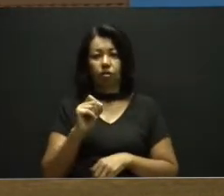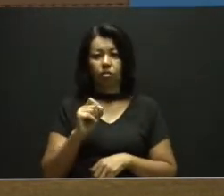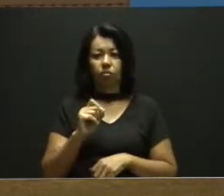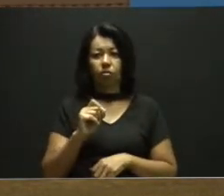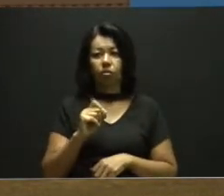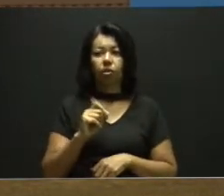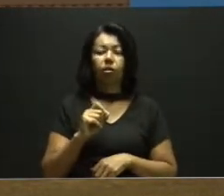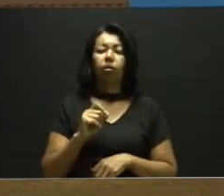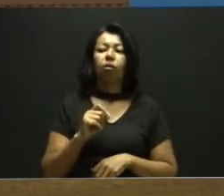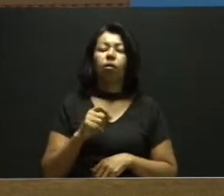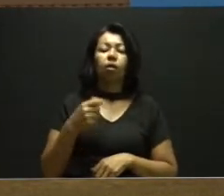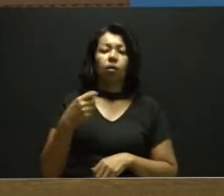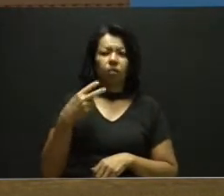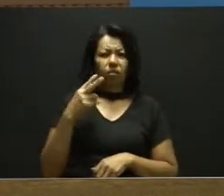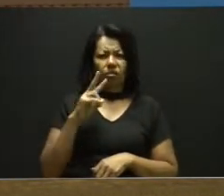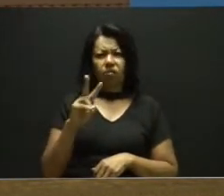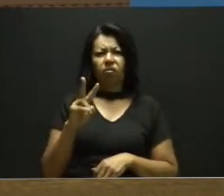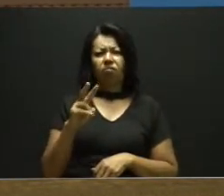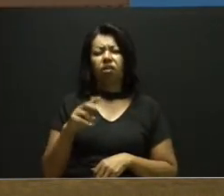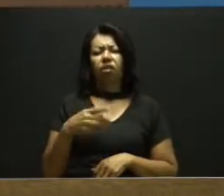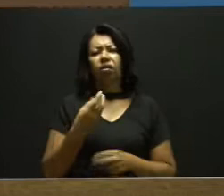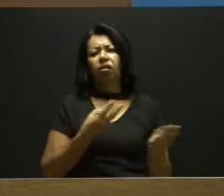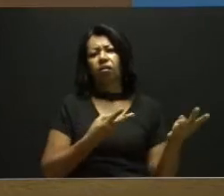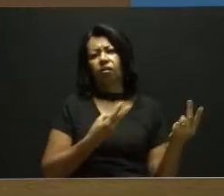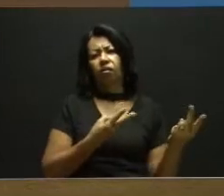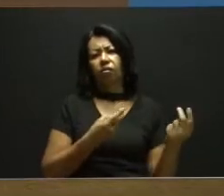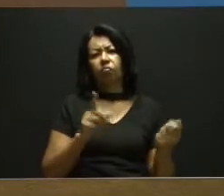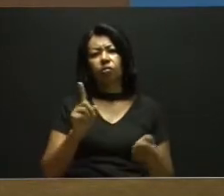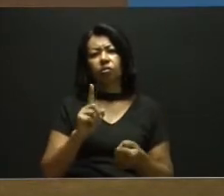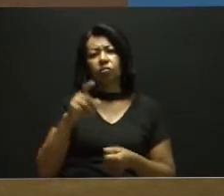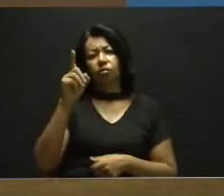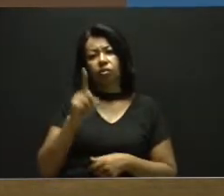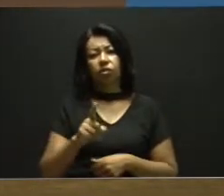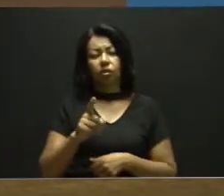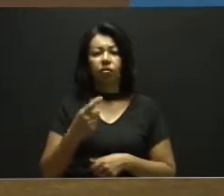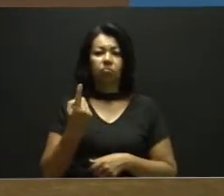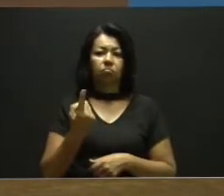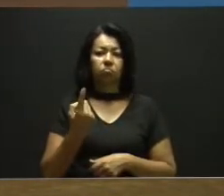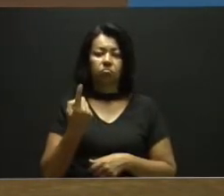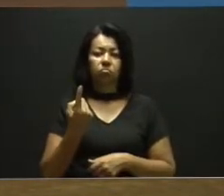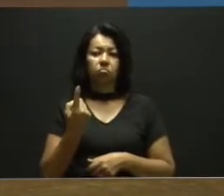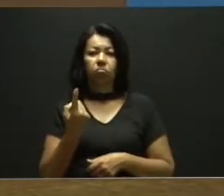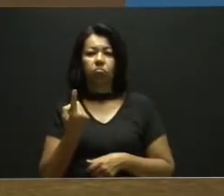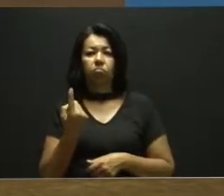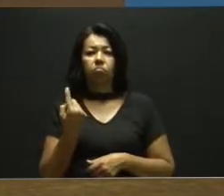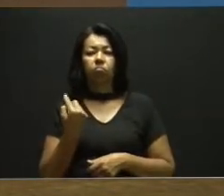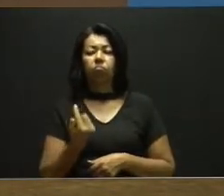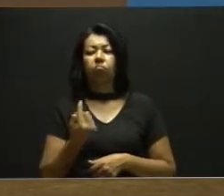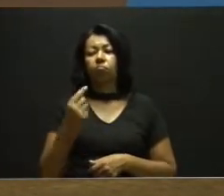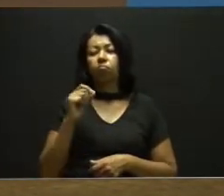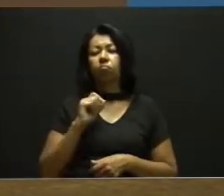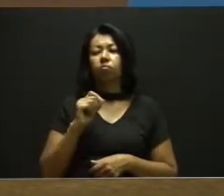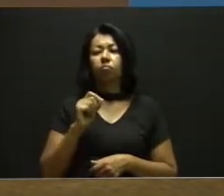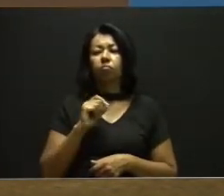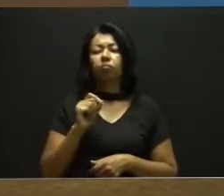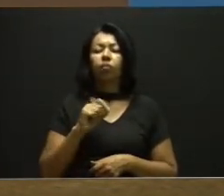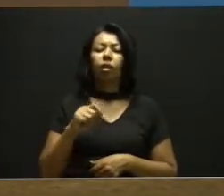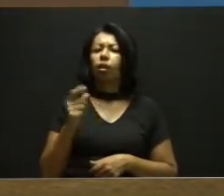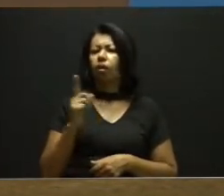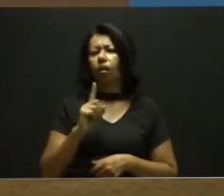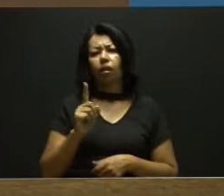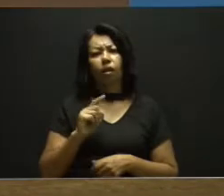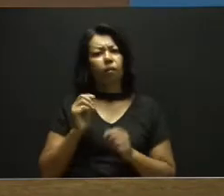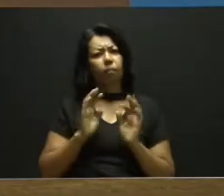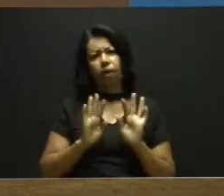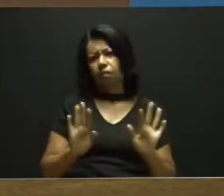vi alvo por não ser alva não abaixei a cabeça e